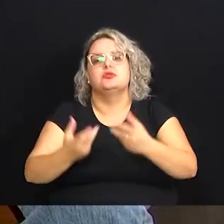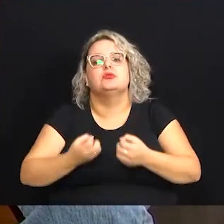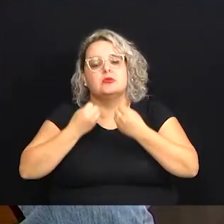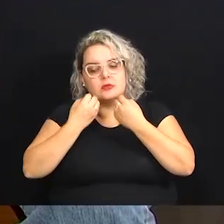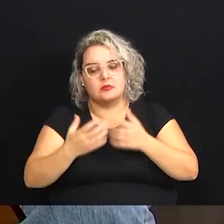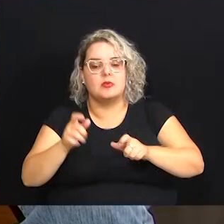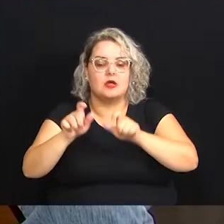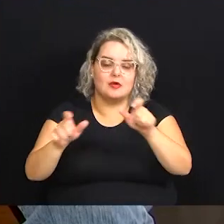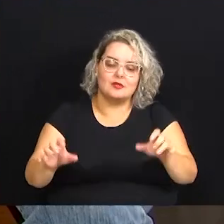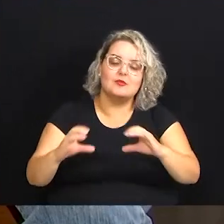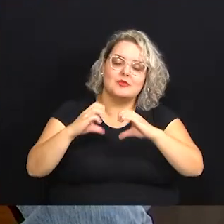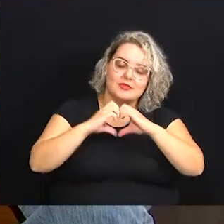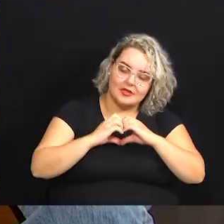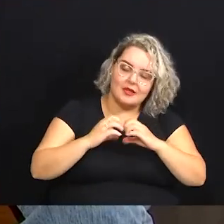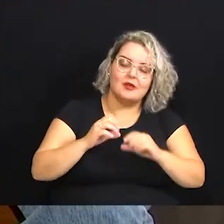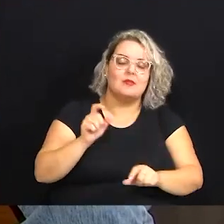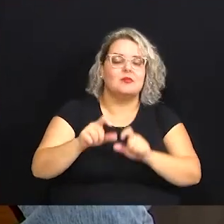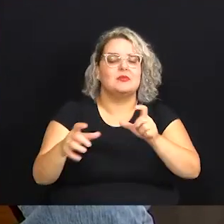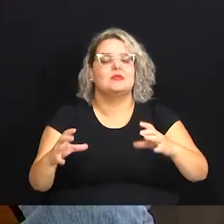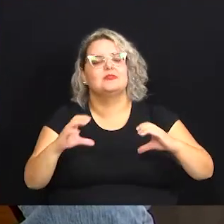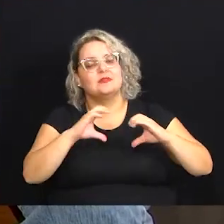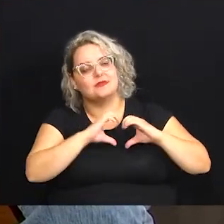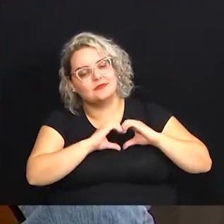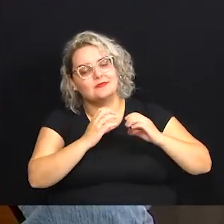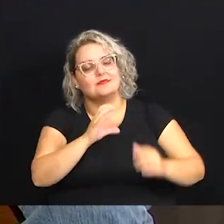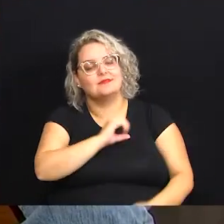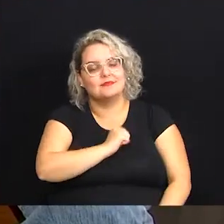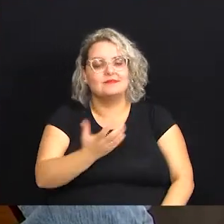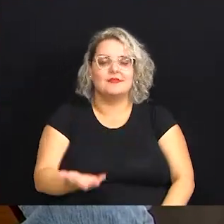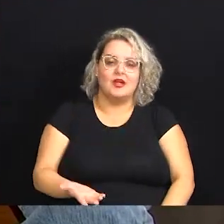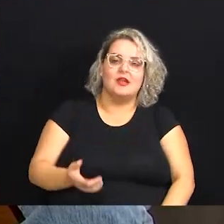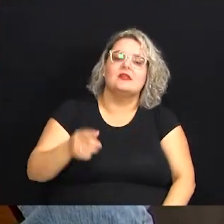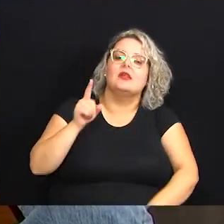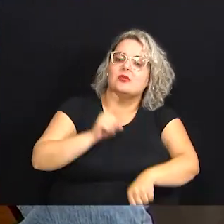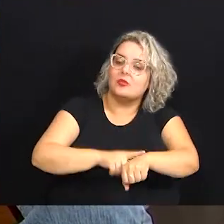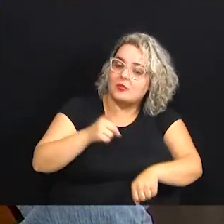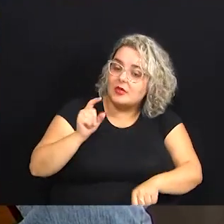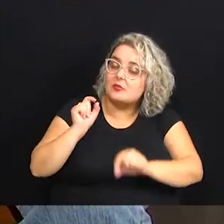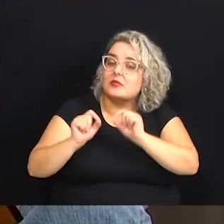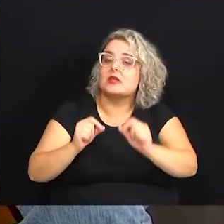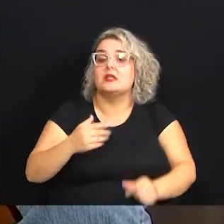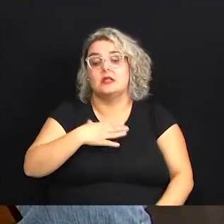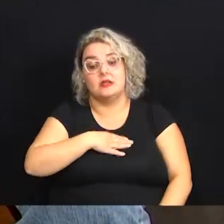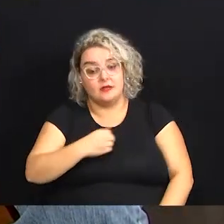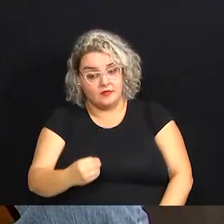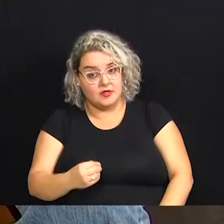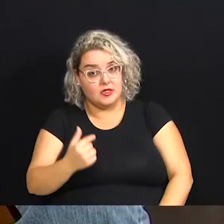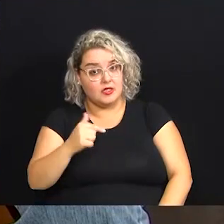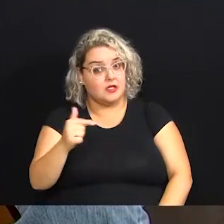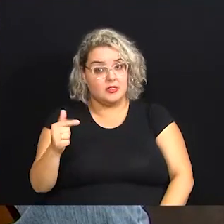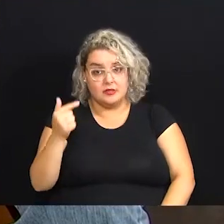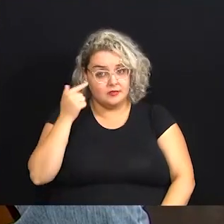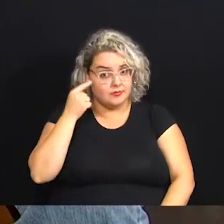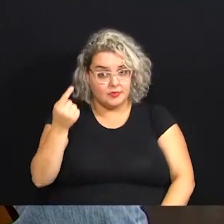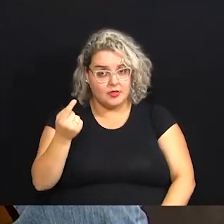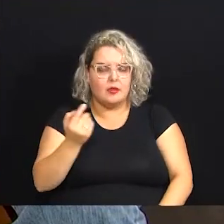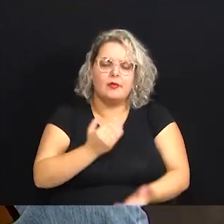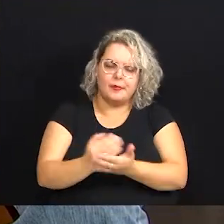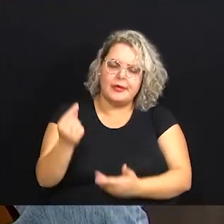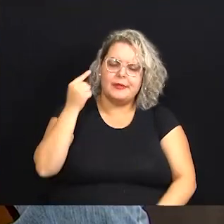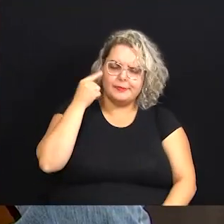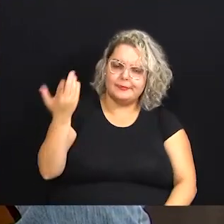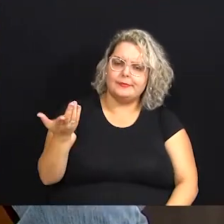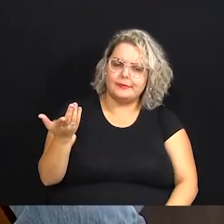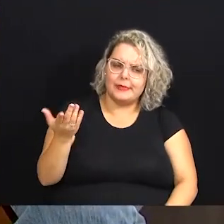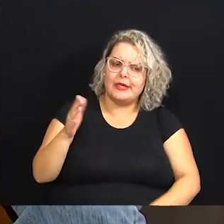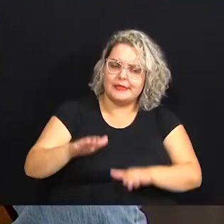corra bem com as pessoas que a gente ama, com as pessoas que a gente gosta. Então, tá na hora de começar, para quem tem filhos e não pensou, começar a